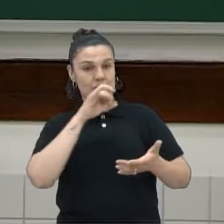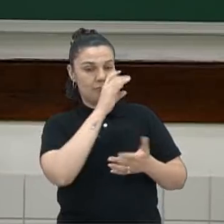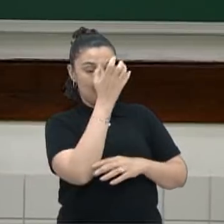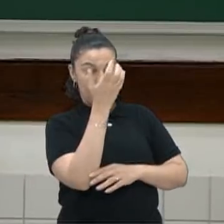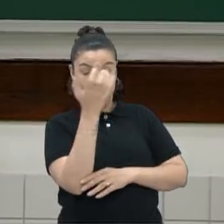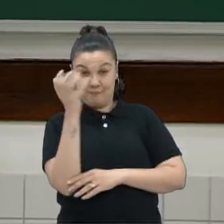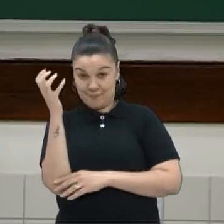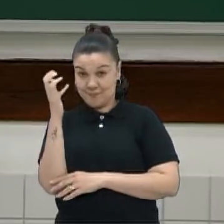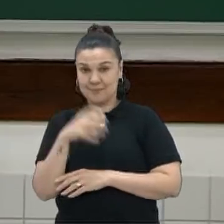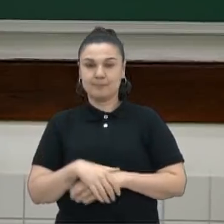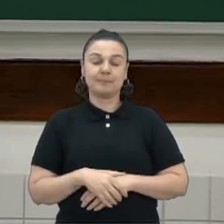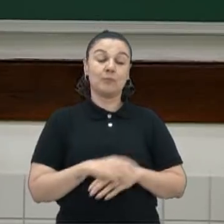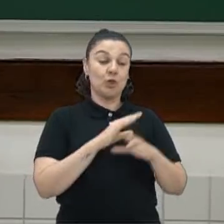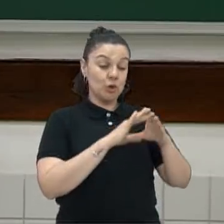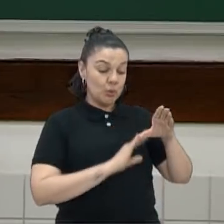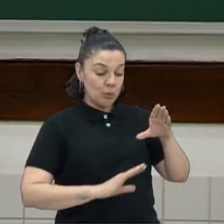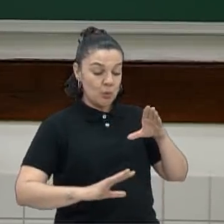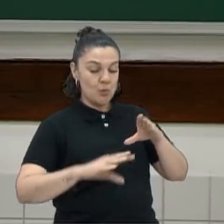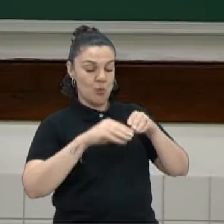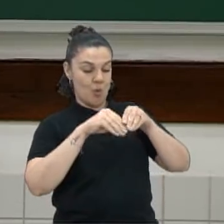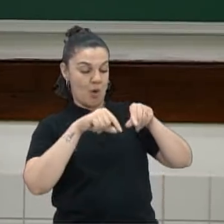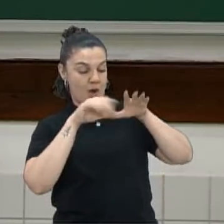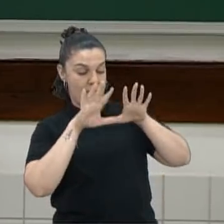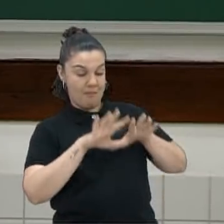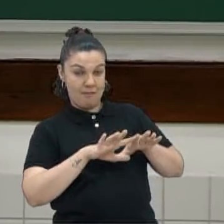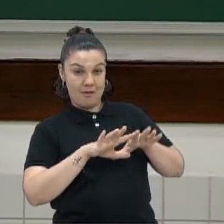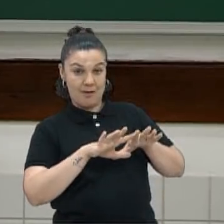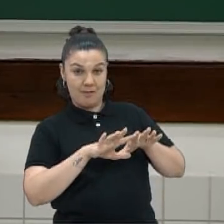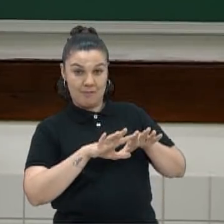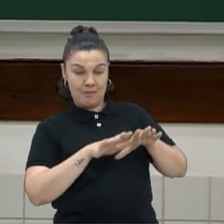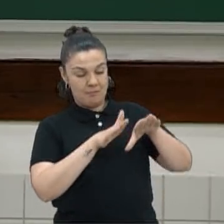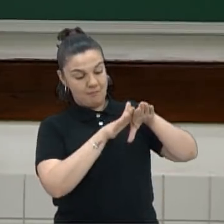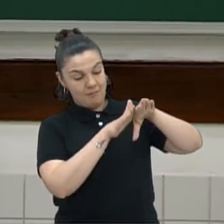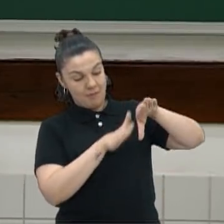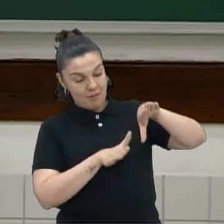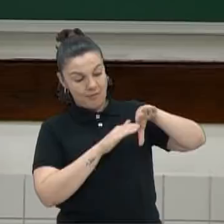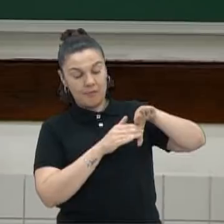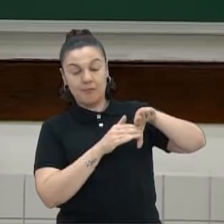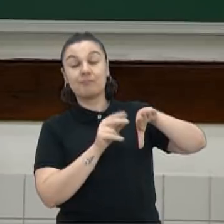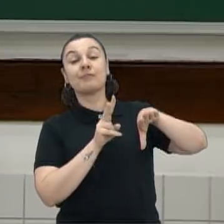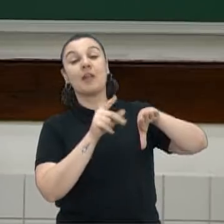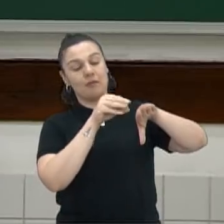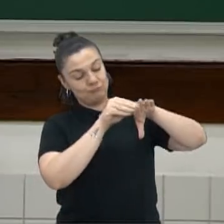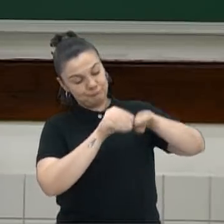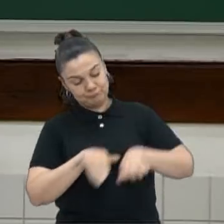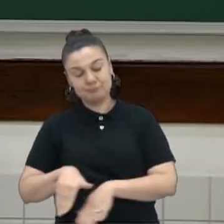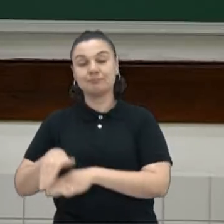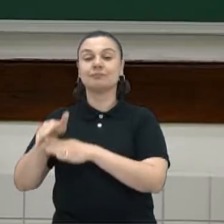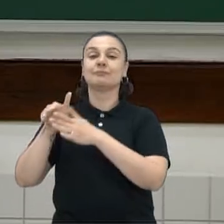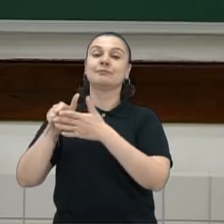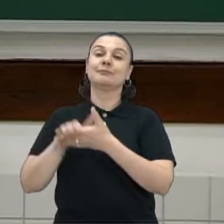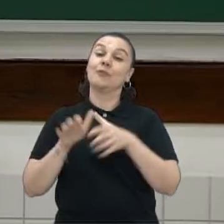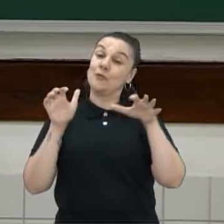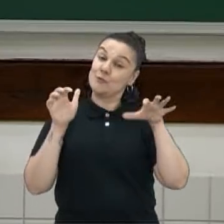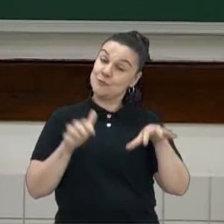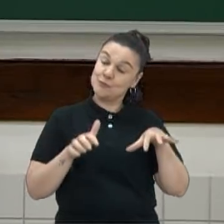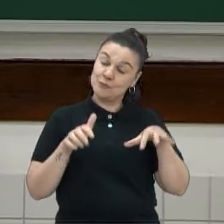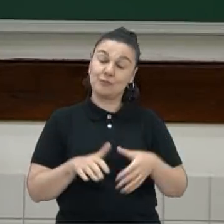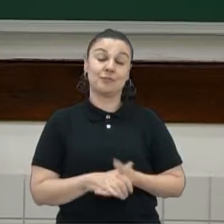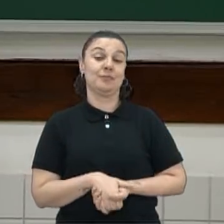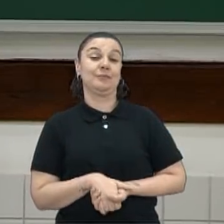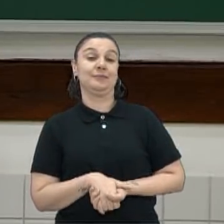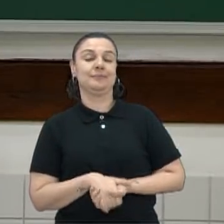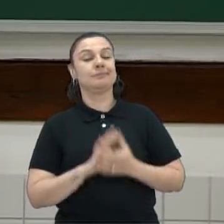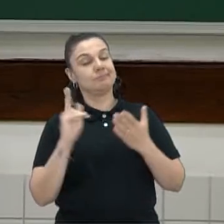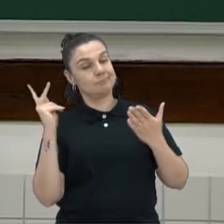vegetação, todo aquele sedimento que está ali na encosta, ele tende a escoar superficialmente